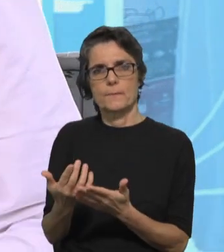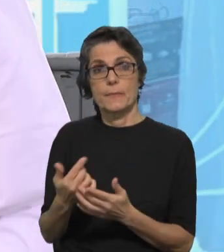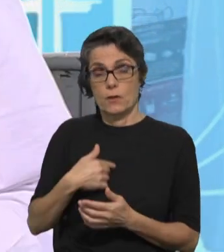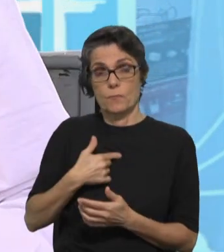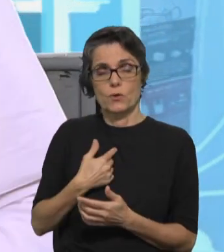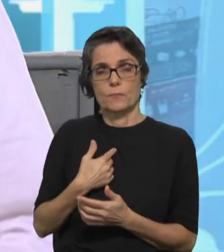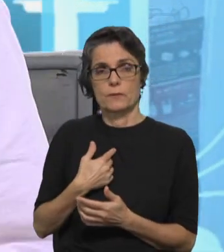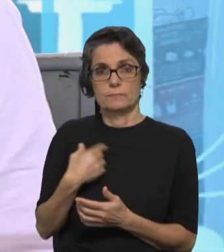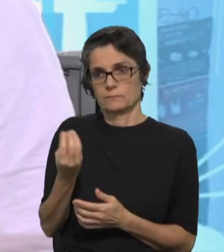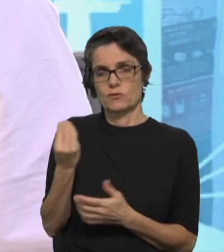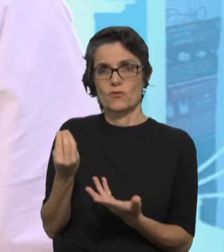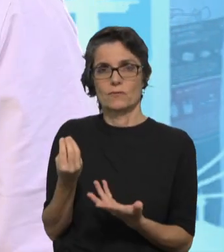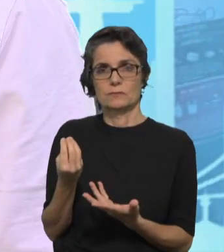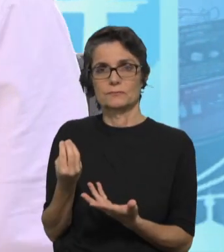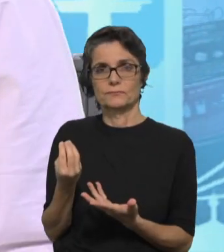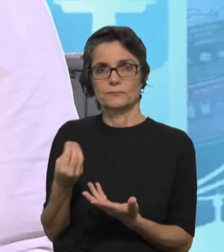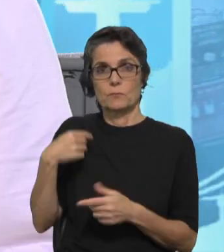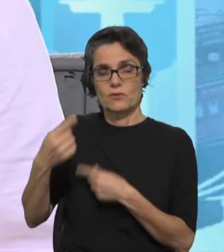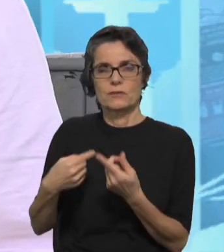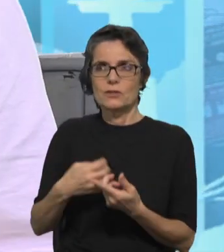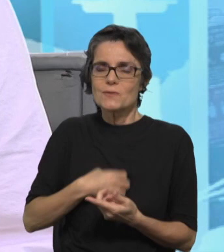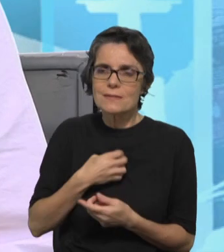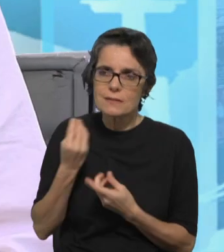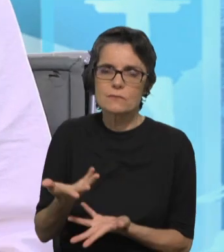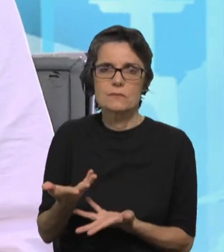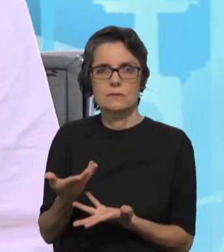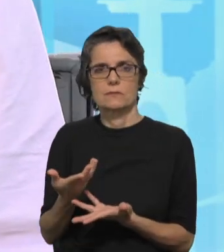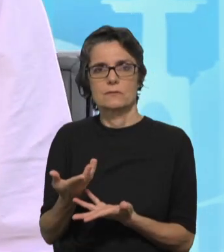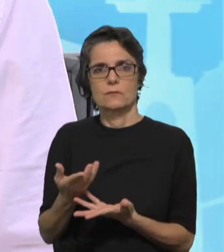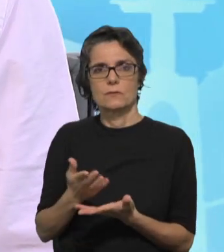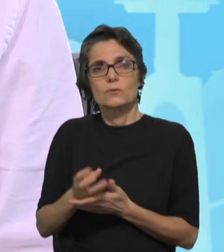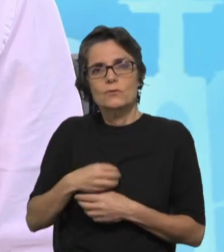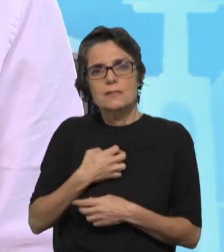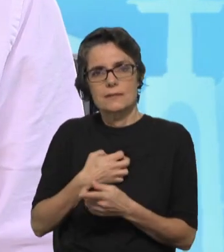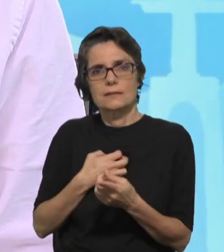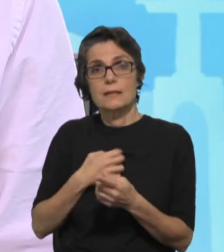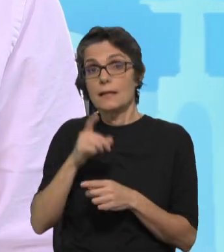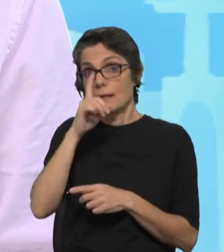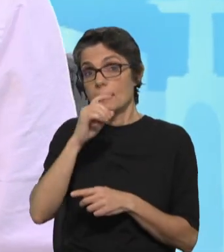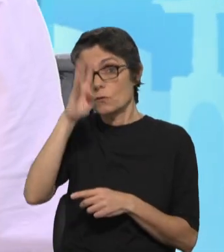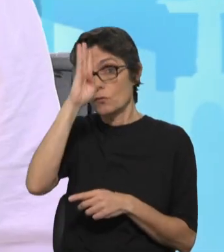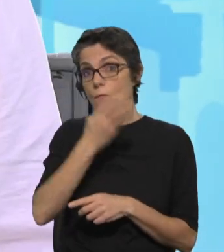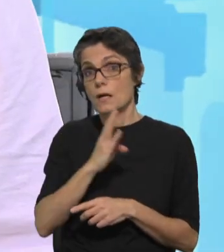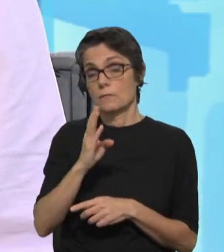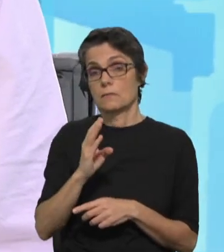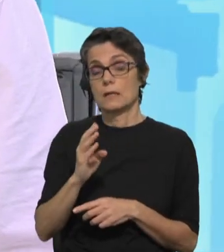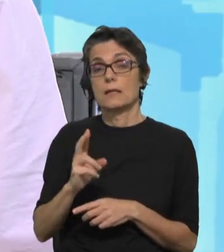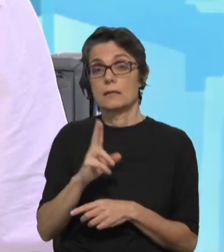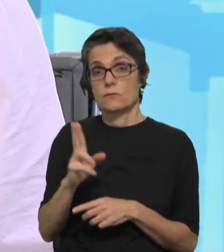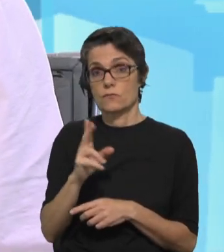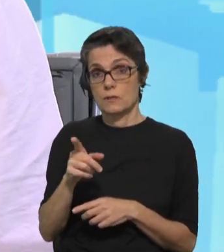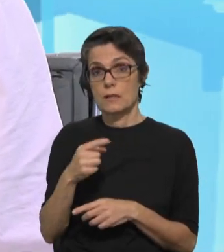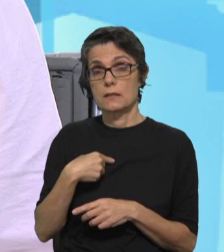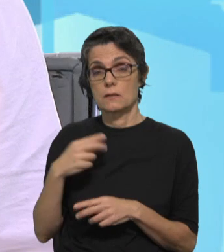pessoa mais jovem, se calhar, ainda se aplica. Eu ainda também sinto um bocadinho isso. E lembro-me até do Papa agora nas jornadas, quando esteve cá. Eu estive